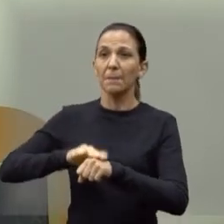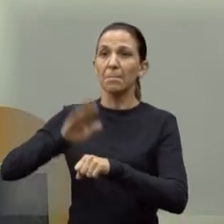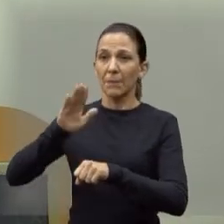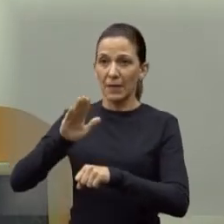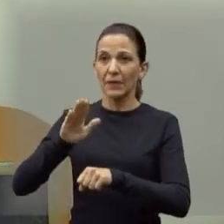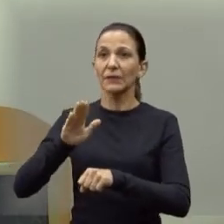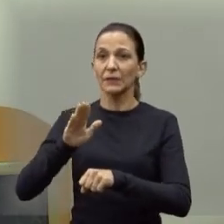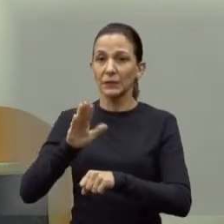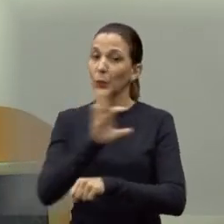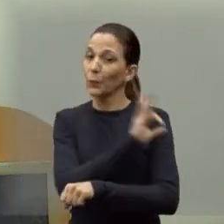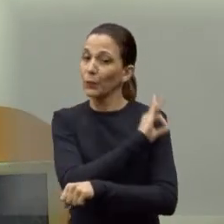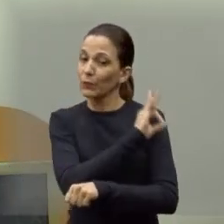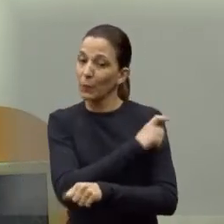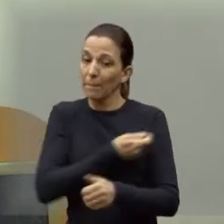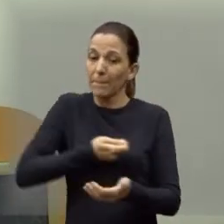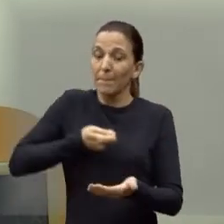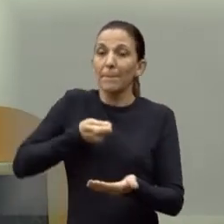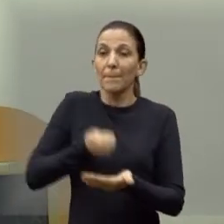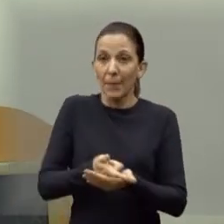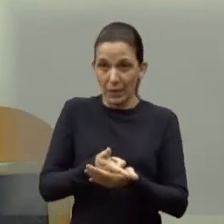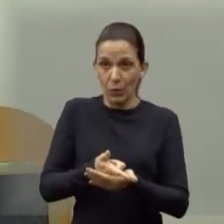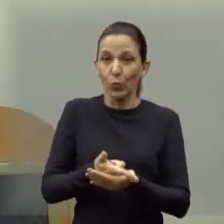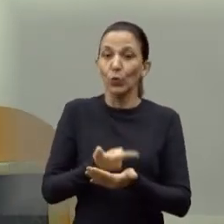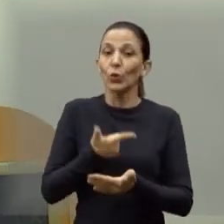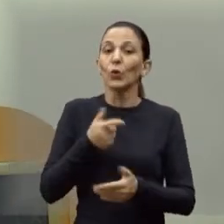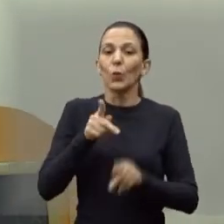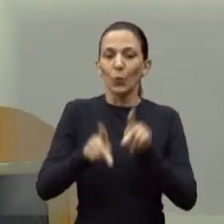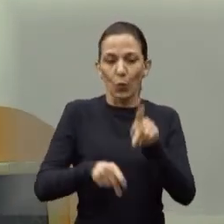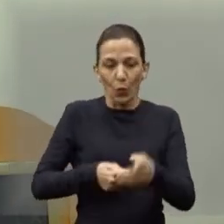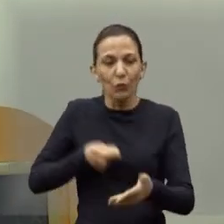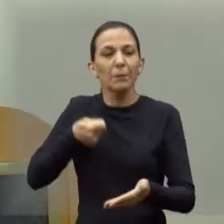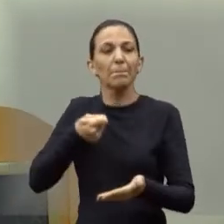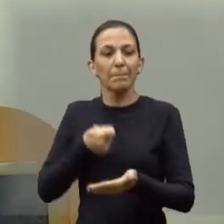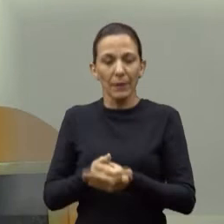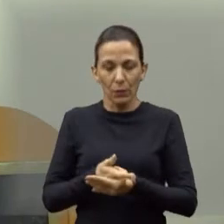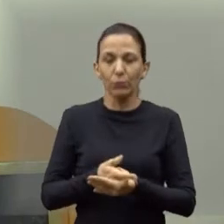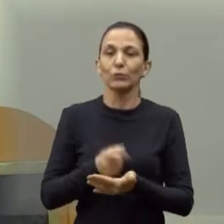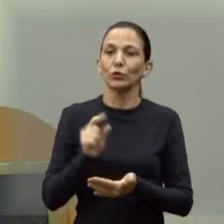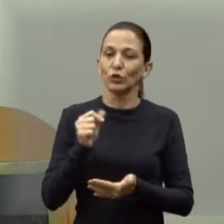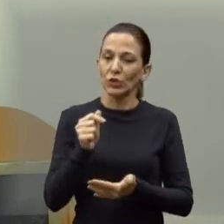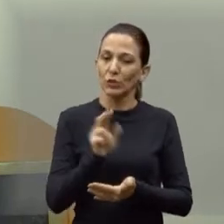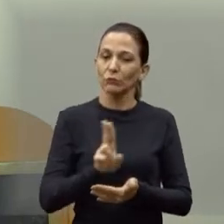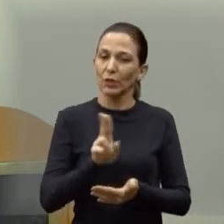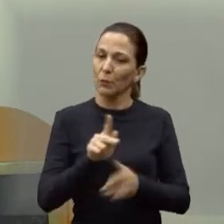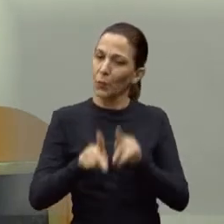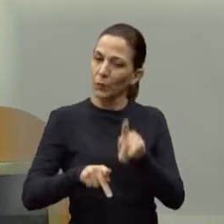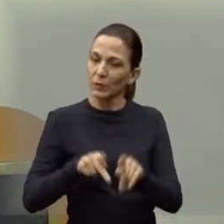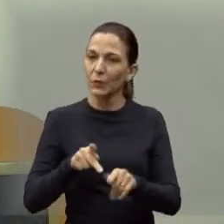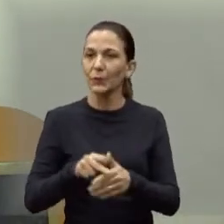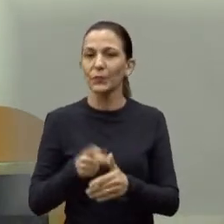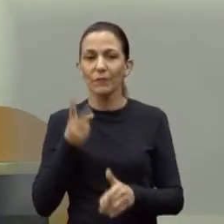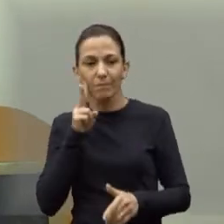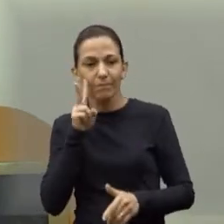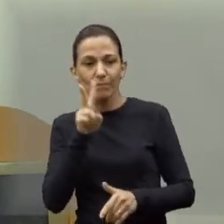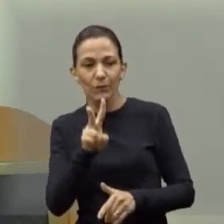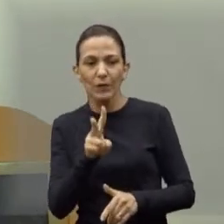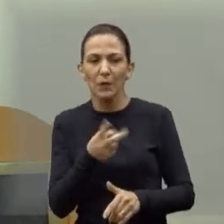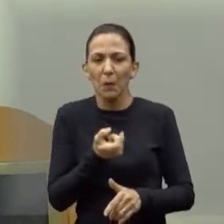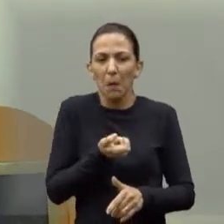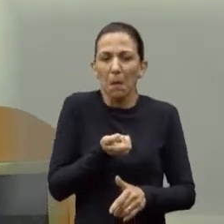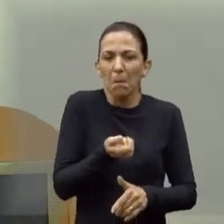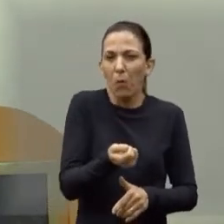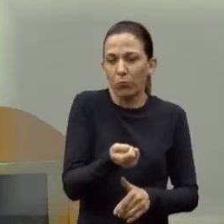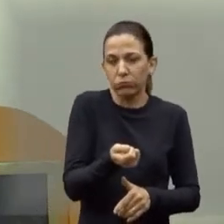R$ 300.063,90 aos cofres públicos, repito, com o dinheiro do povo de Araraquara. Eu estive no local e, aparentemente, pouco foi